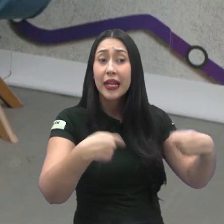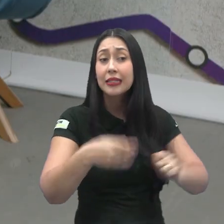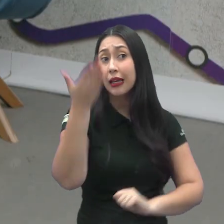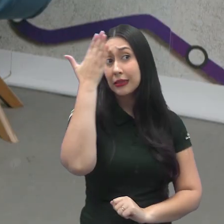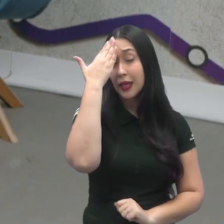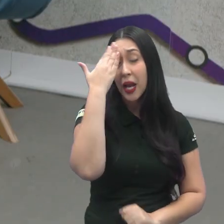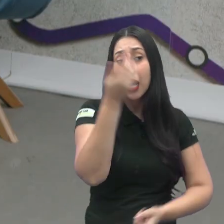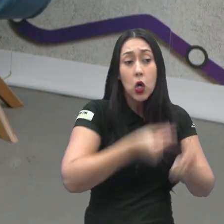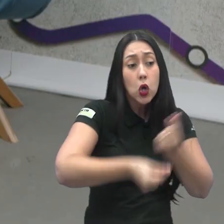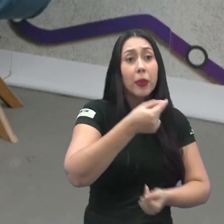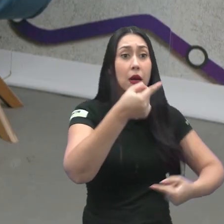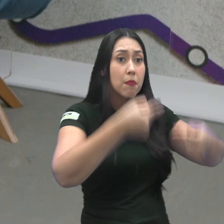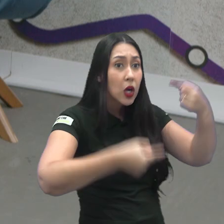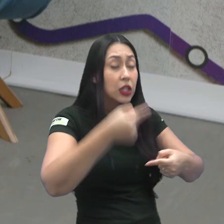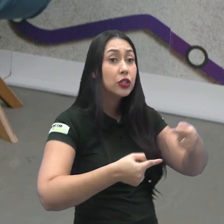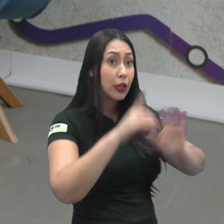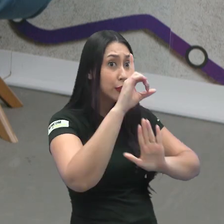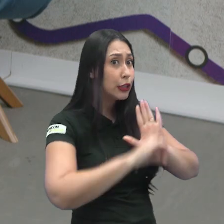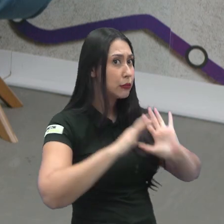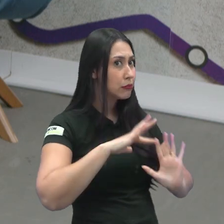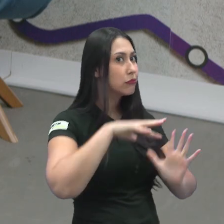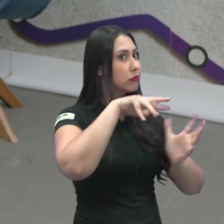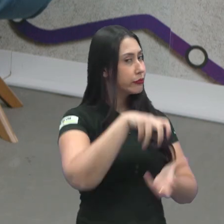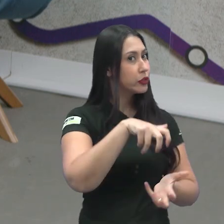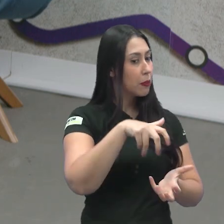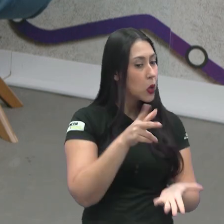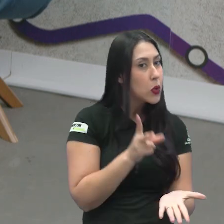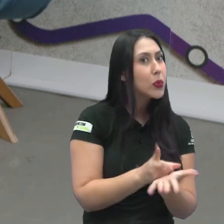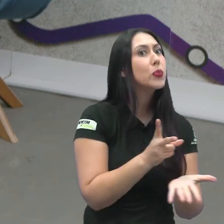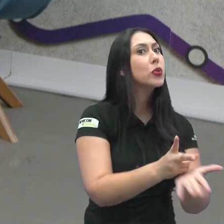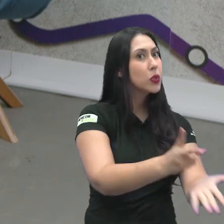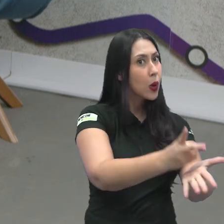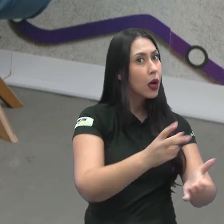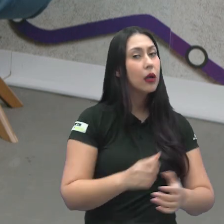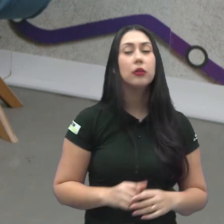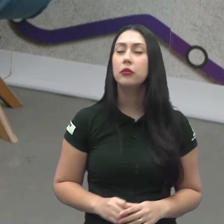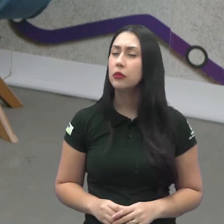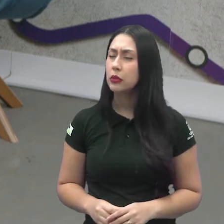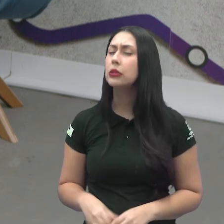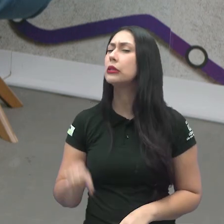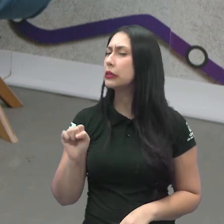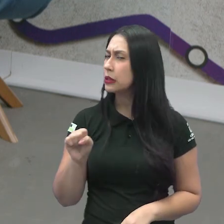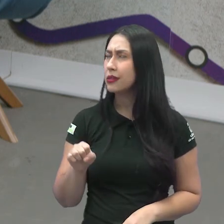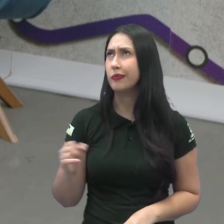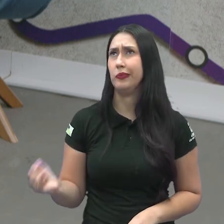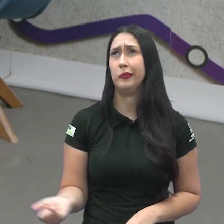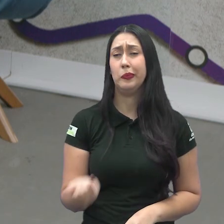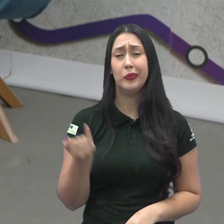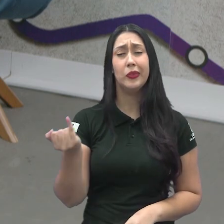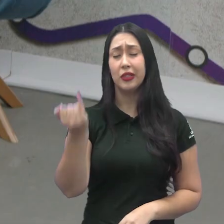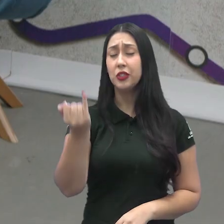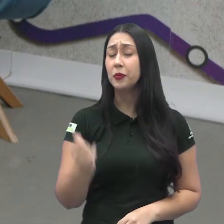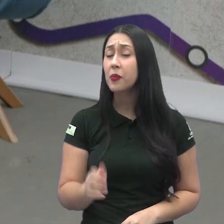com economia, política, né, direito internacional para seguir com sucesso na carreira? Eu acho que é fundamental. Eu,